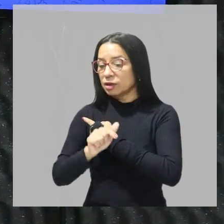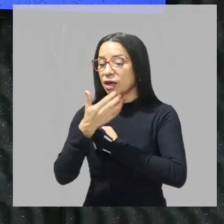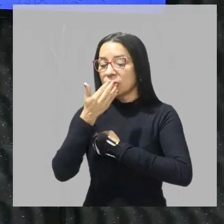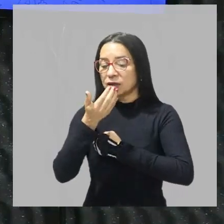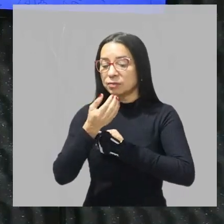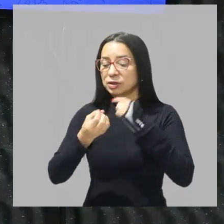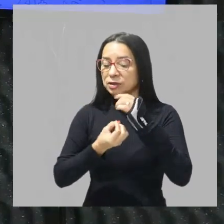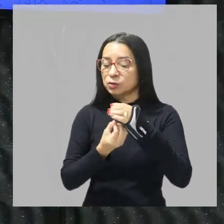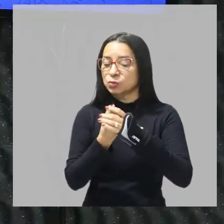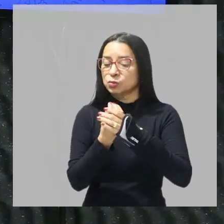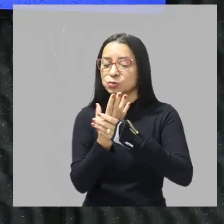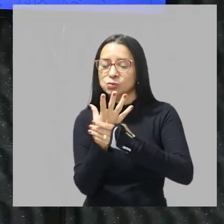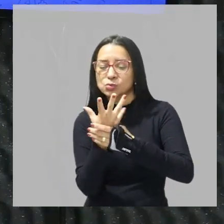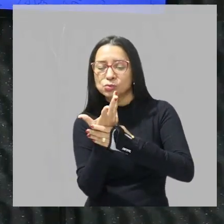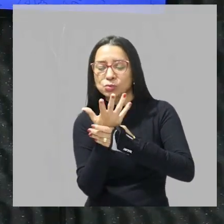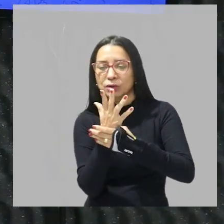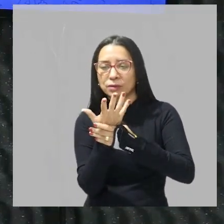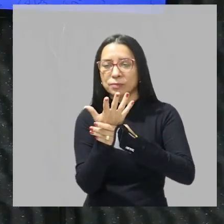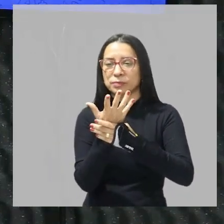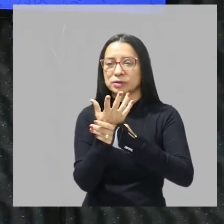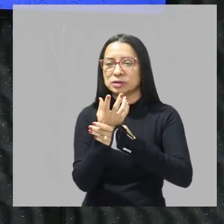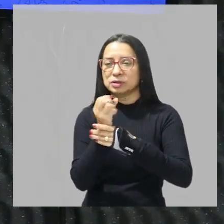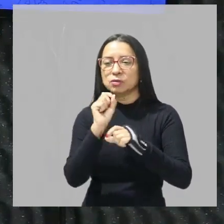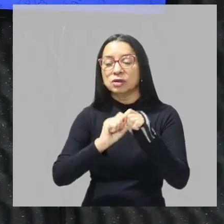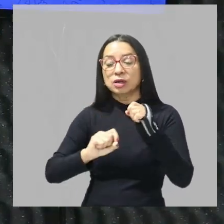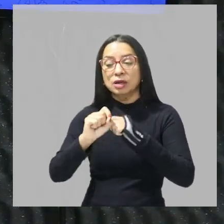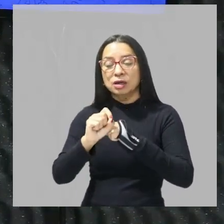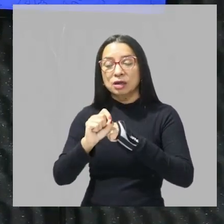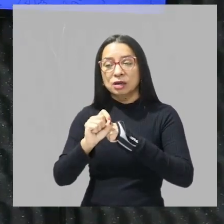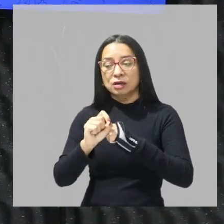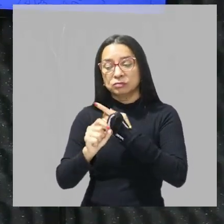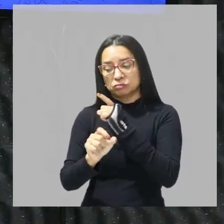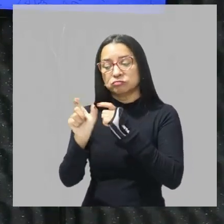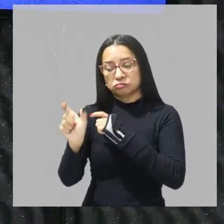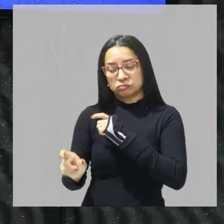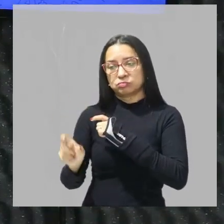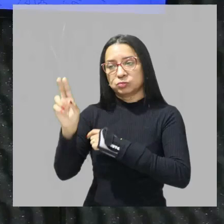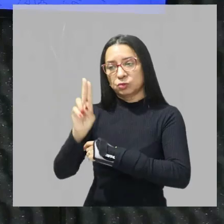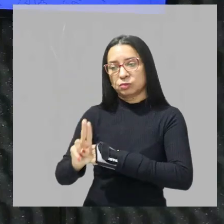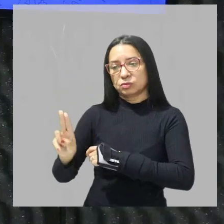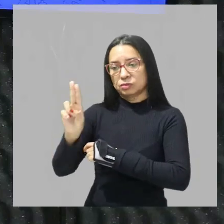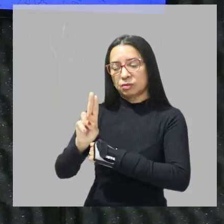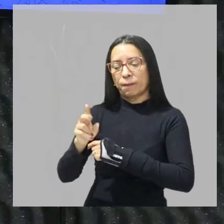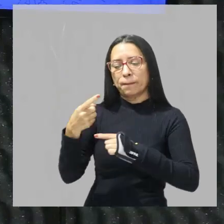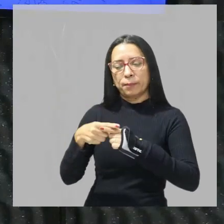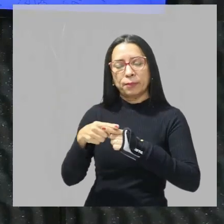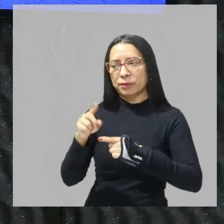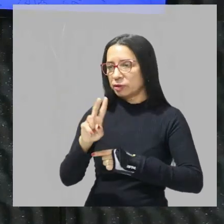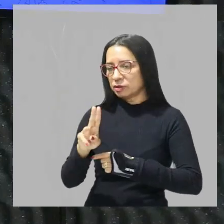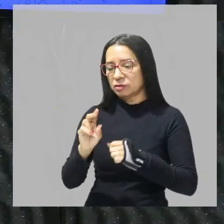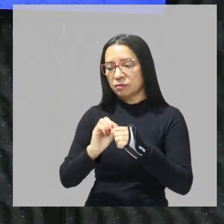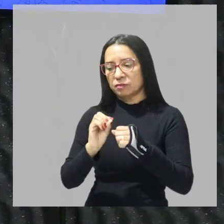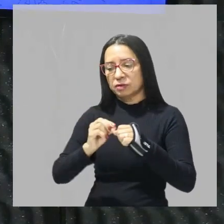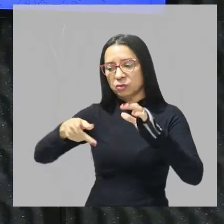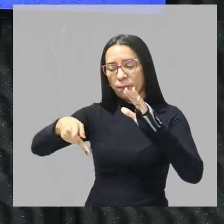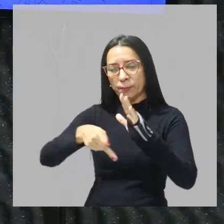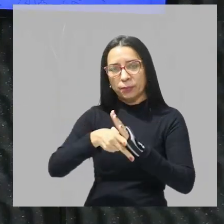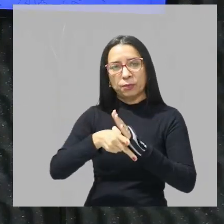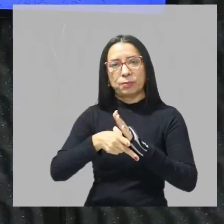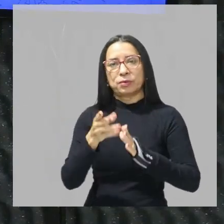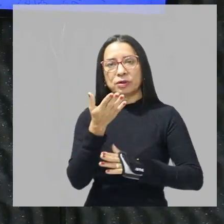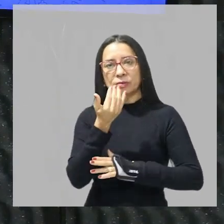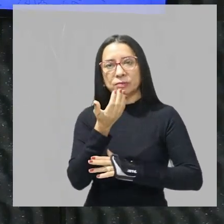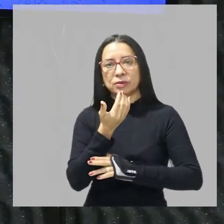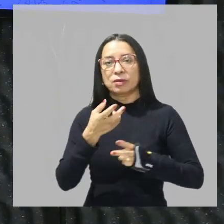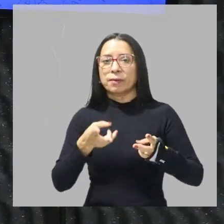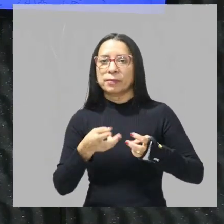indivíduos consumidores. Por quê? Porque eles não produzem o seu próprio alimento, tá? E agora perceba